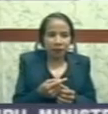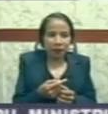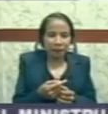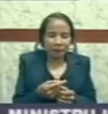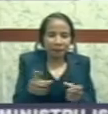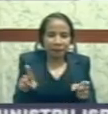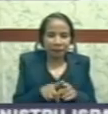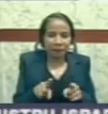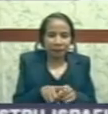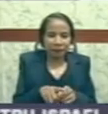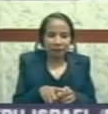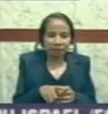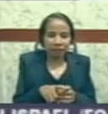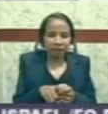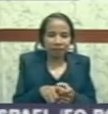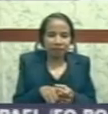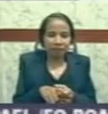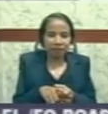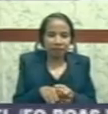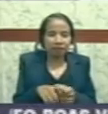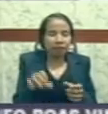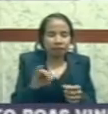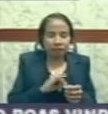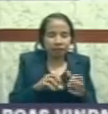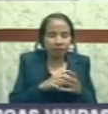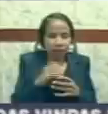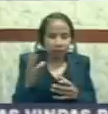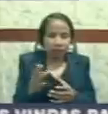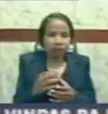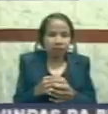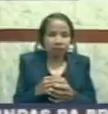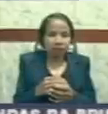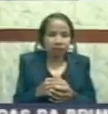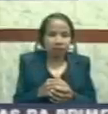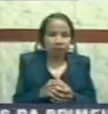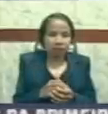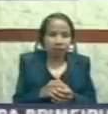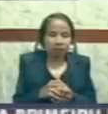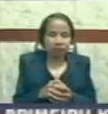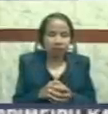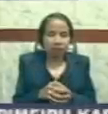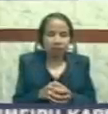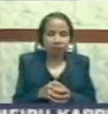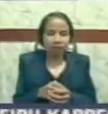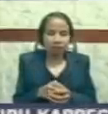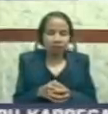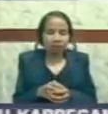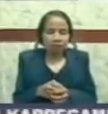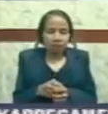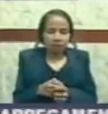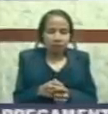nesse obstáculo fale, então, ao retira. Mesmo que a audiência vai ter facilita, mas se o governo tem um